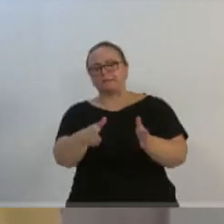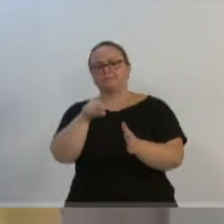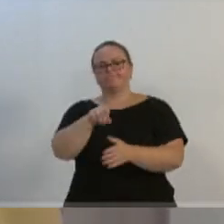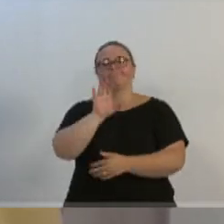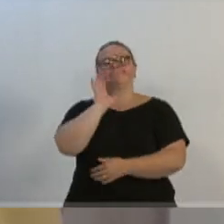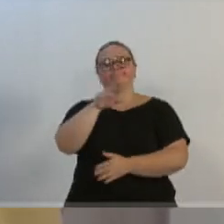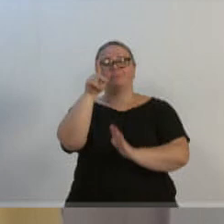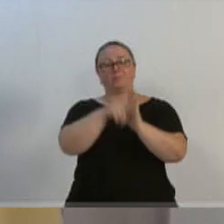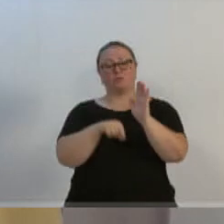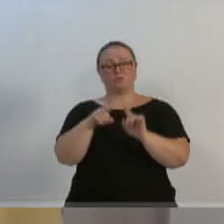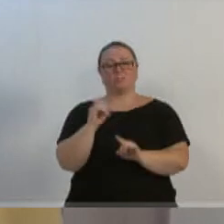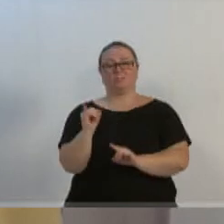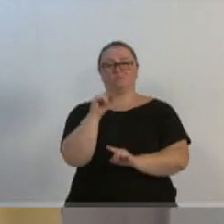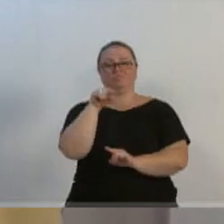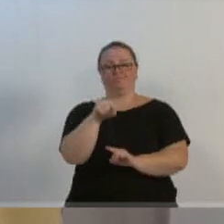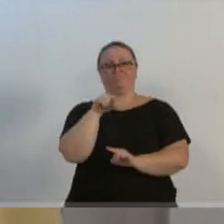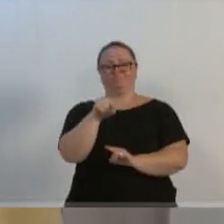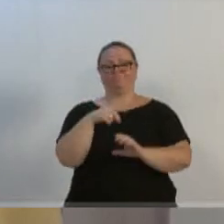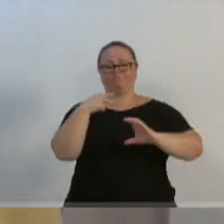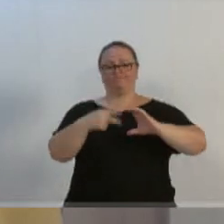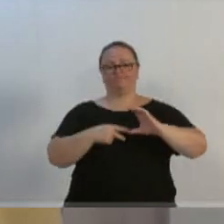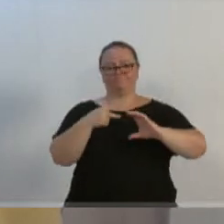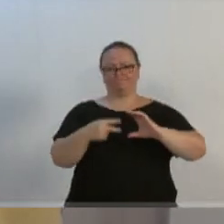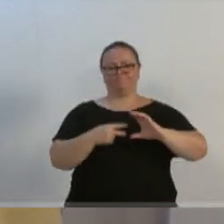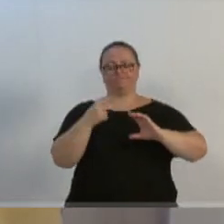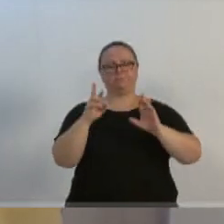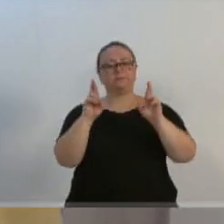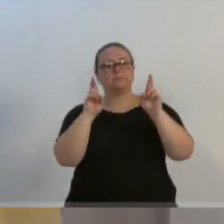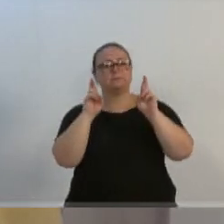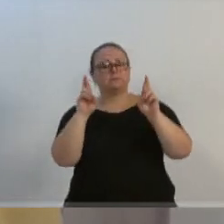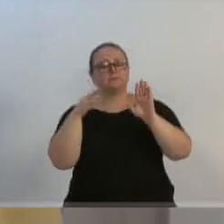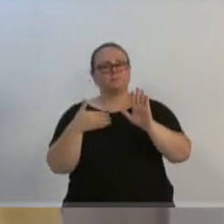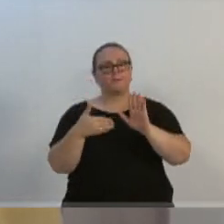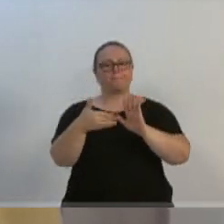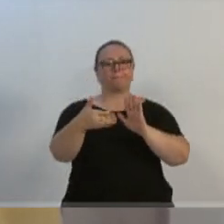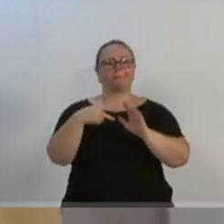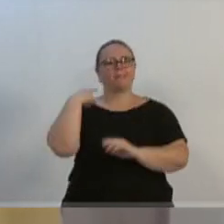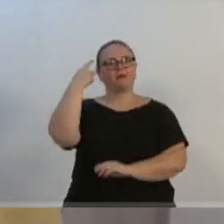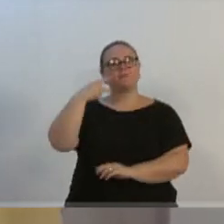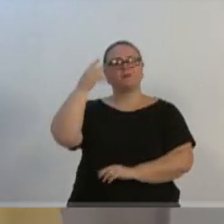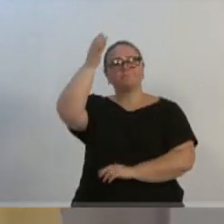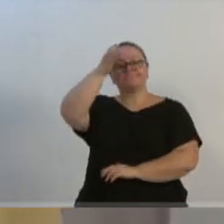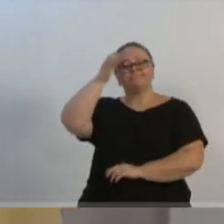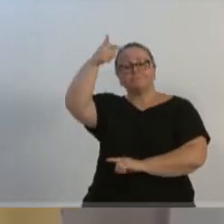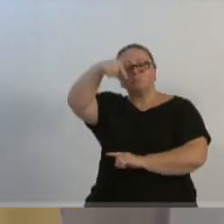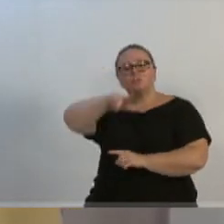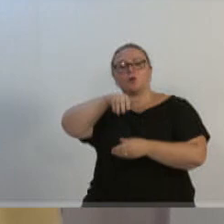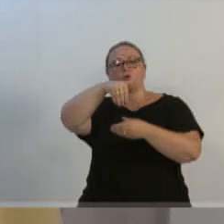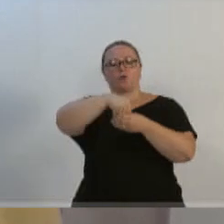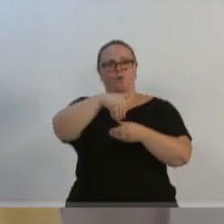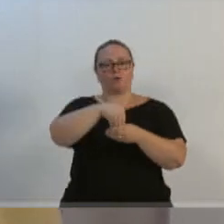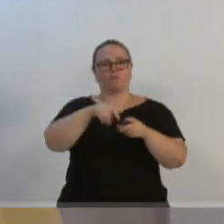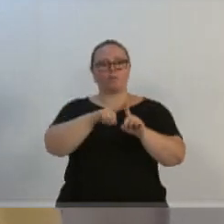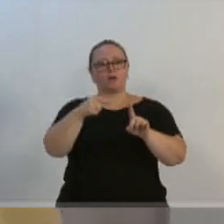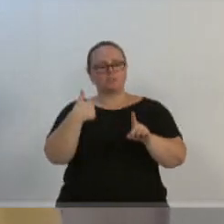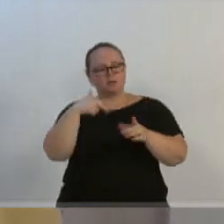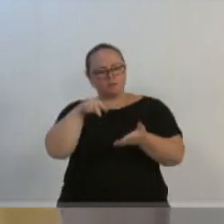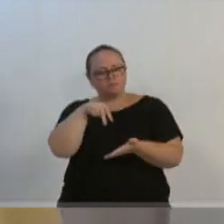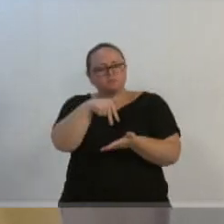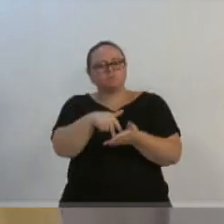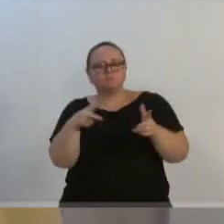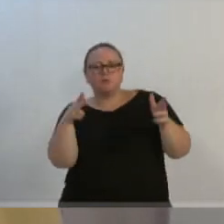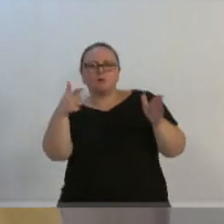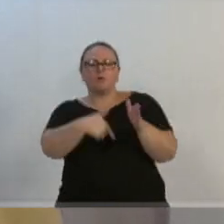esse aqui nesta casa. Então, a gente espera que os vereadores tenham consciência na hora do voto, e o meu posicionamento vai ser igual aos vereadores